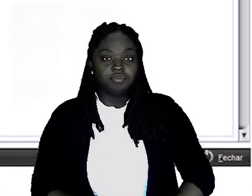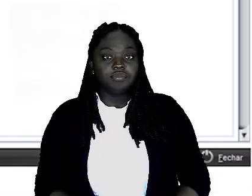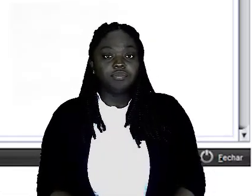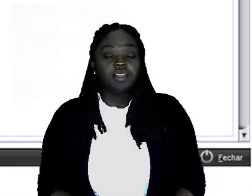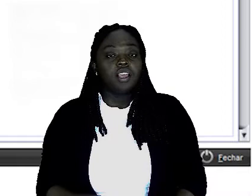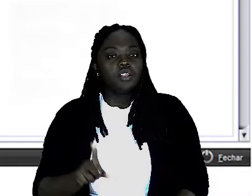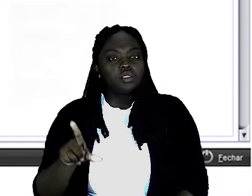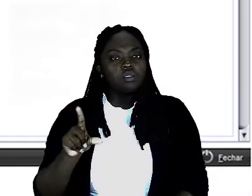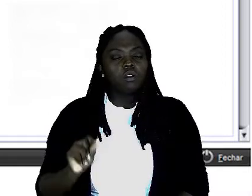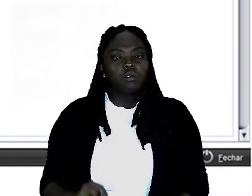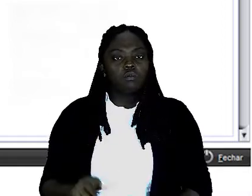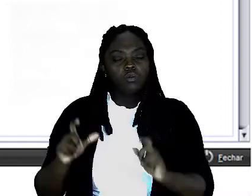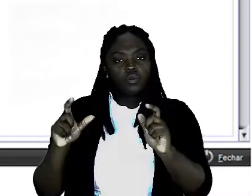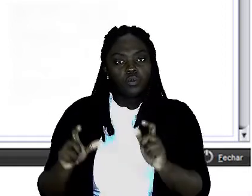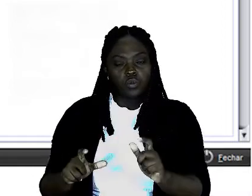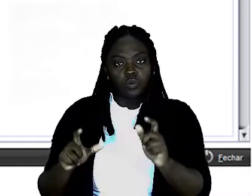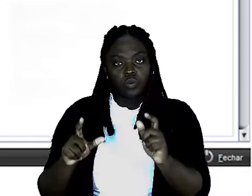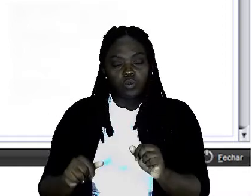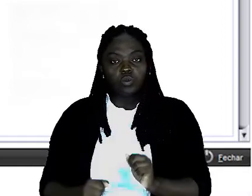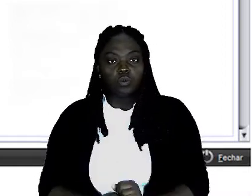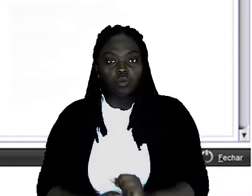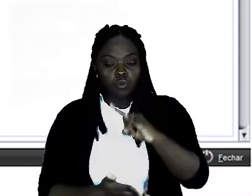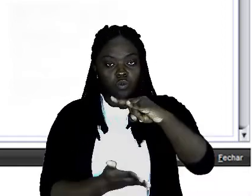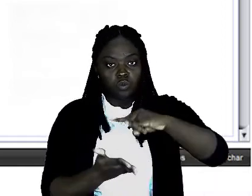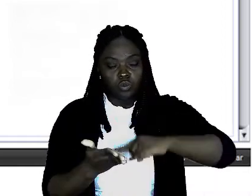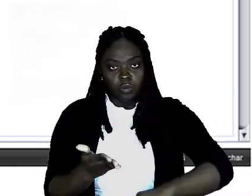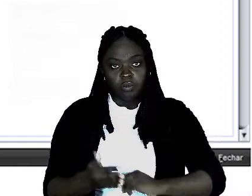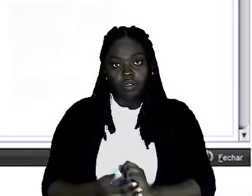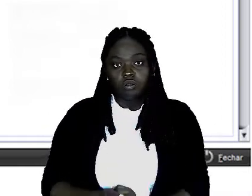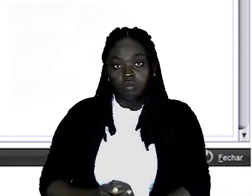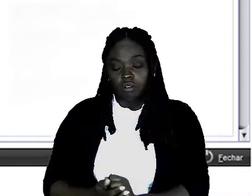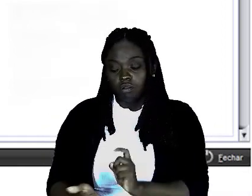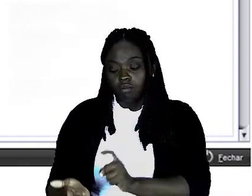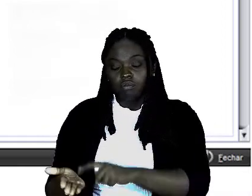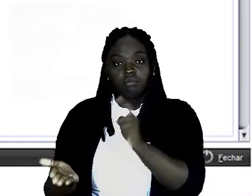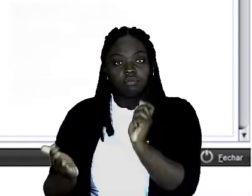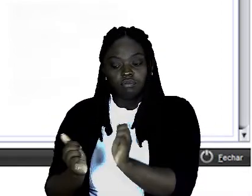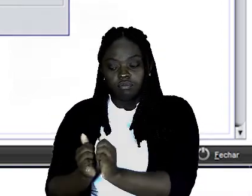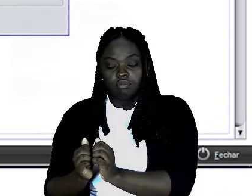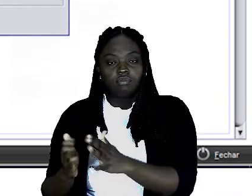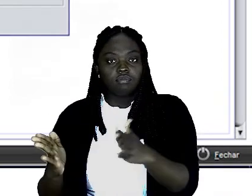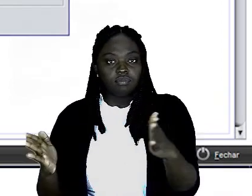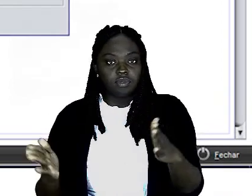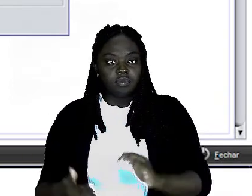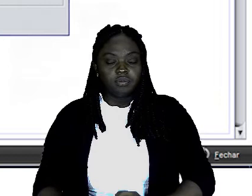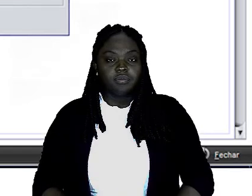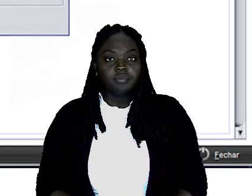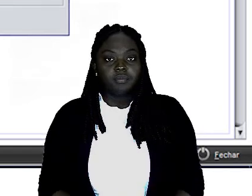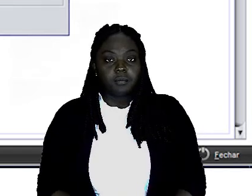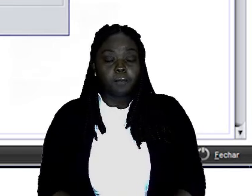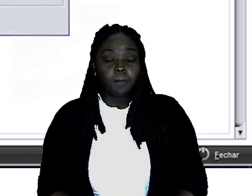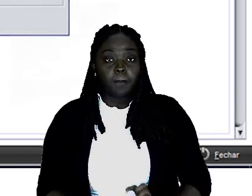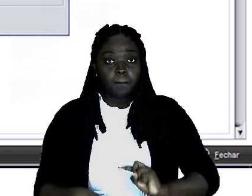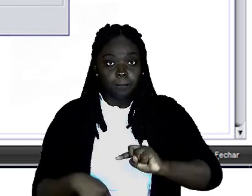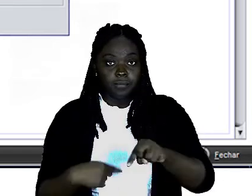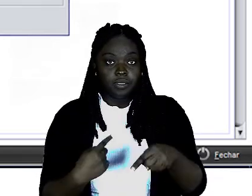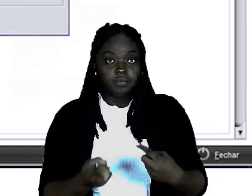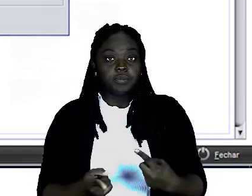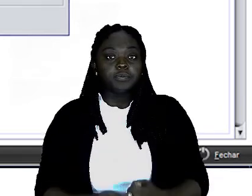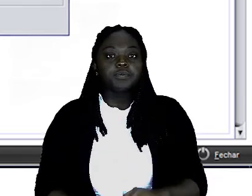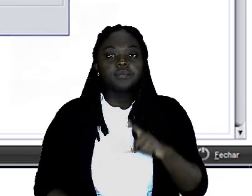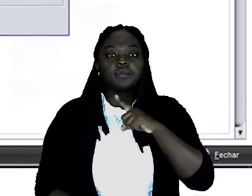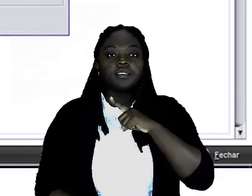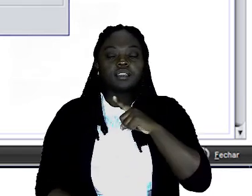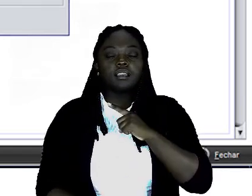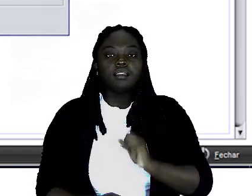Selecione o local de gravação da mídia e clique em Abrir. Na sequência, será